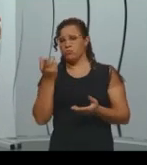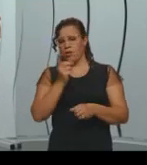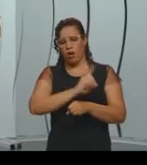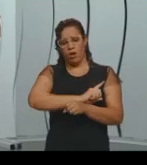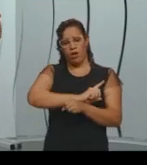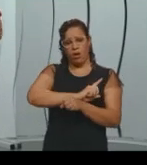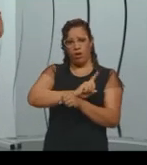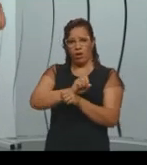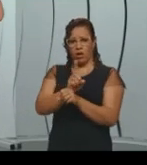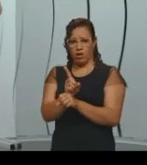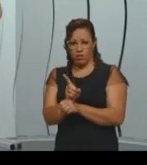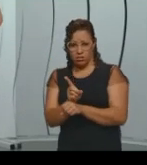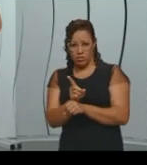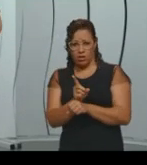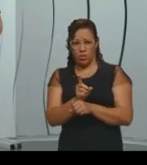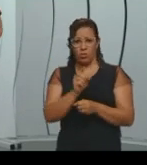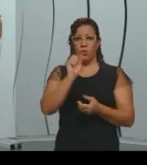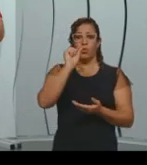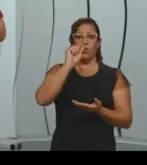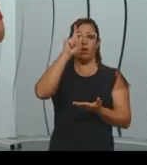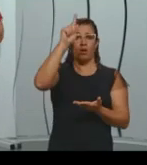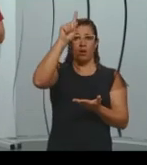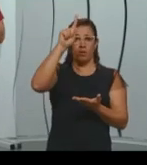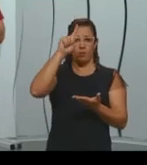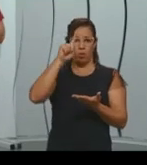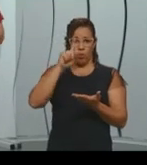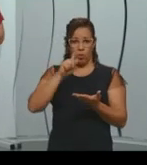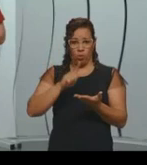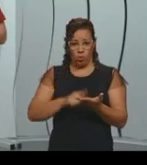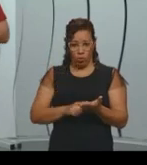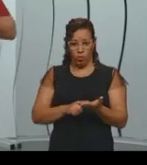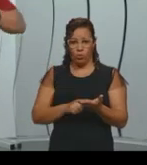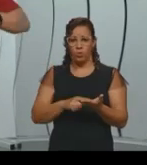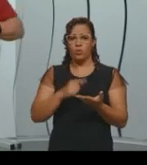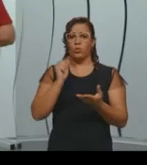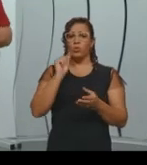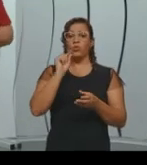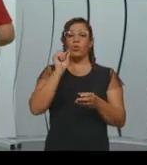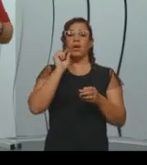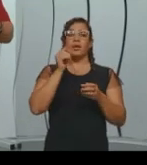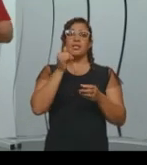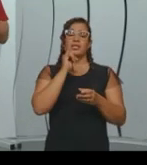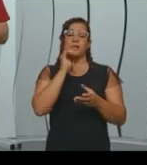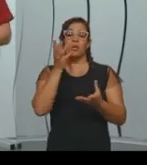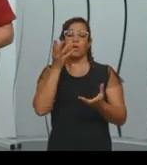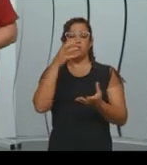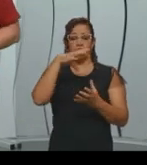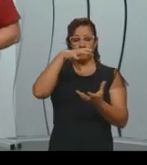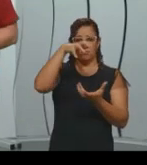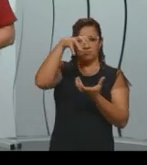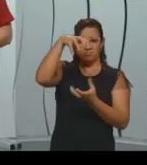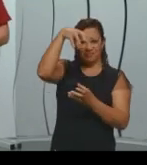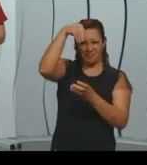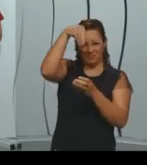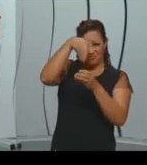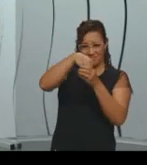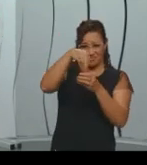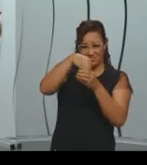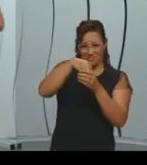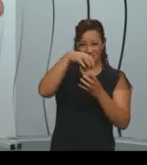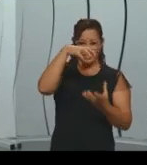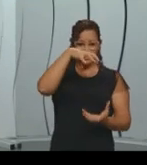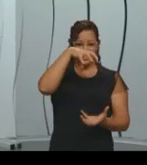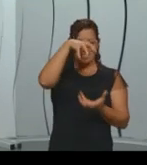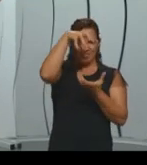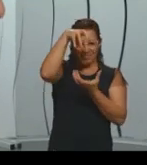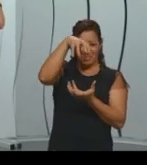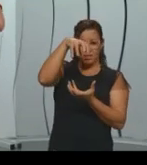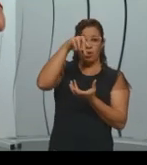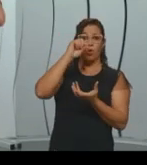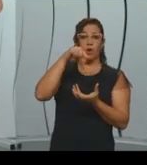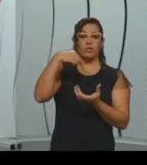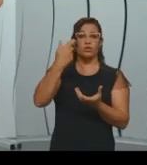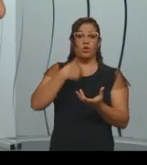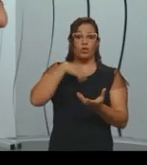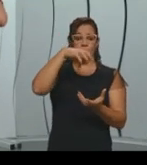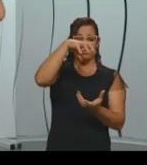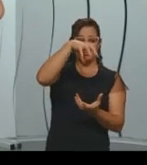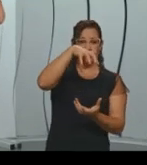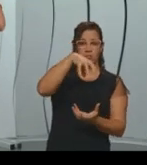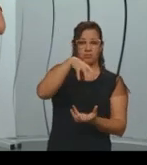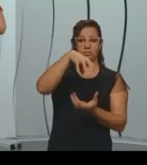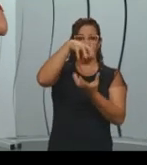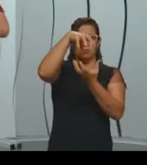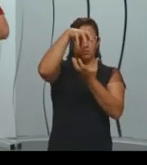gravitacional é exercida pelo centro da Terra, pelo centro do nosso planeta, e que faz com que os objetos